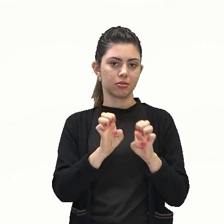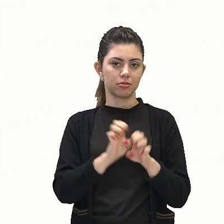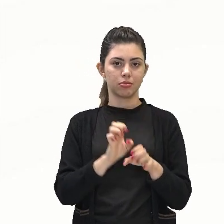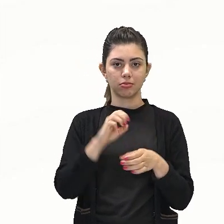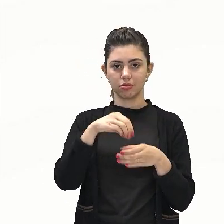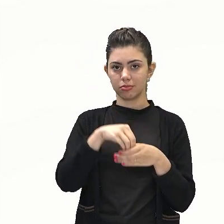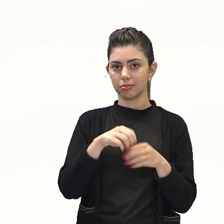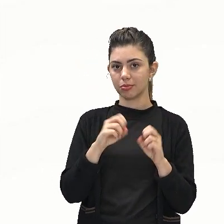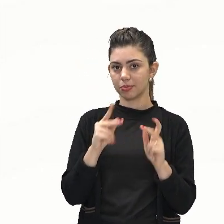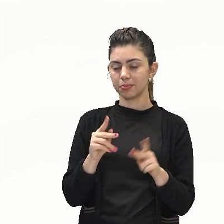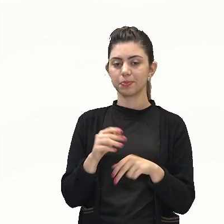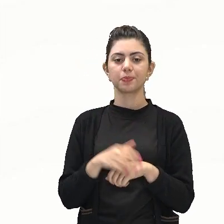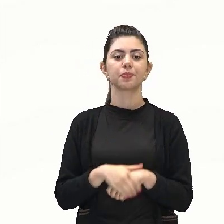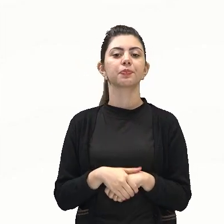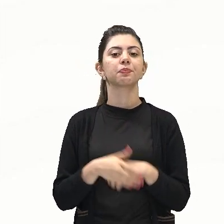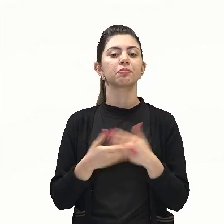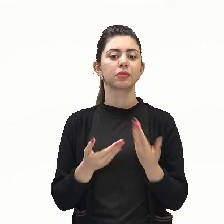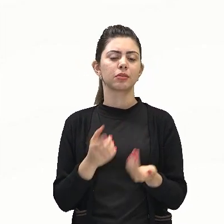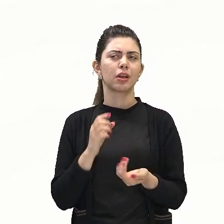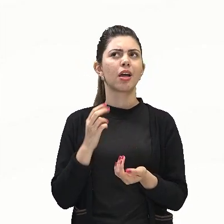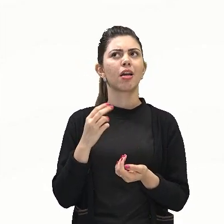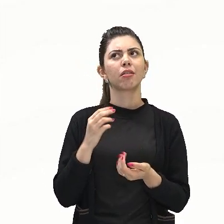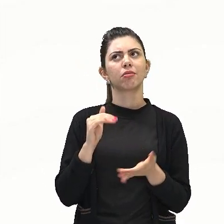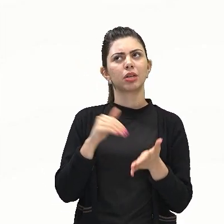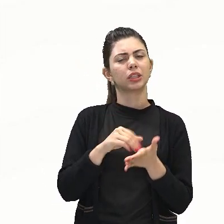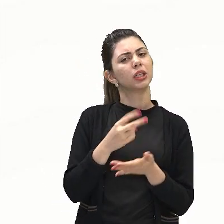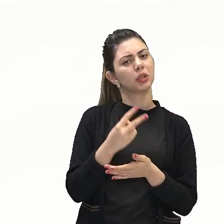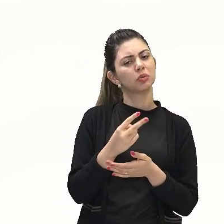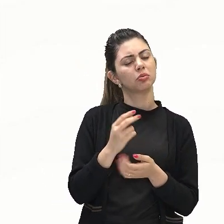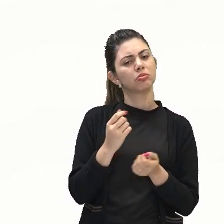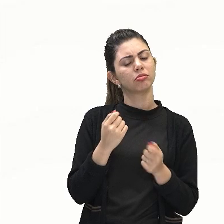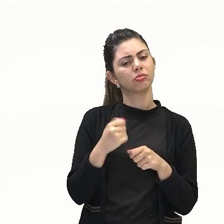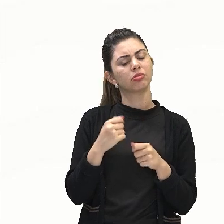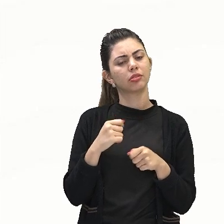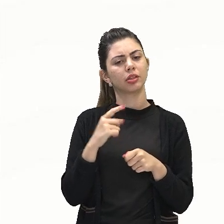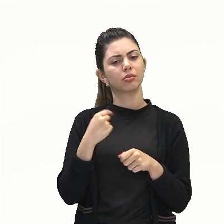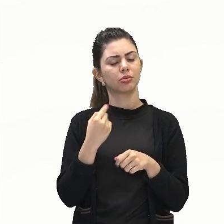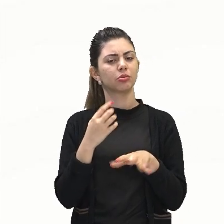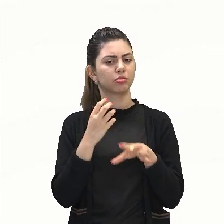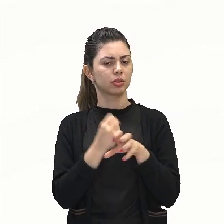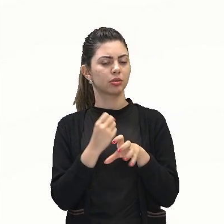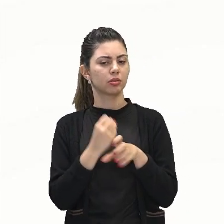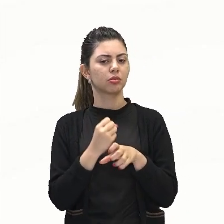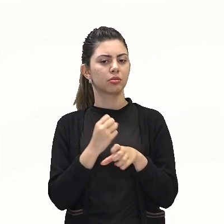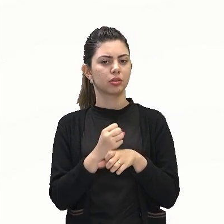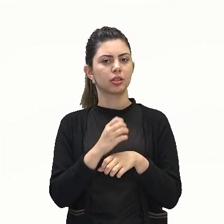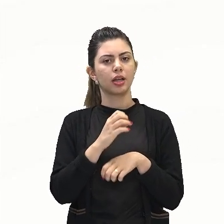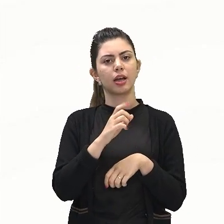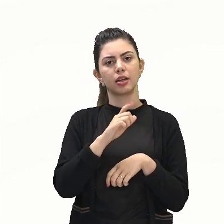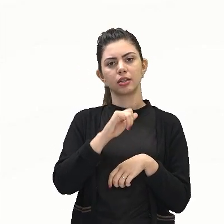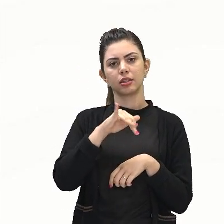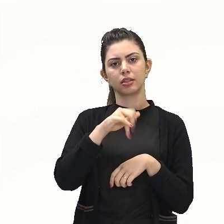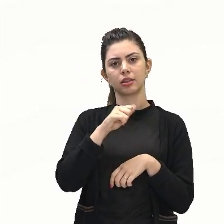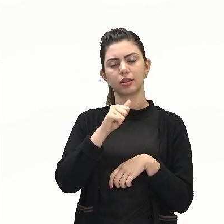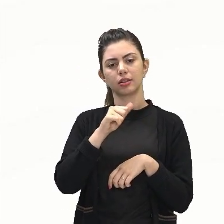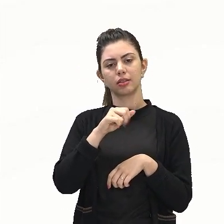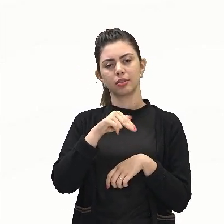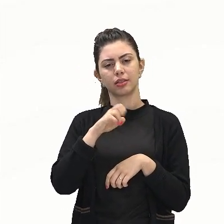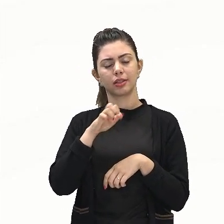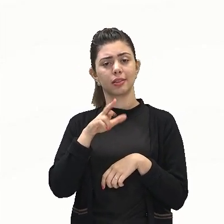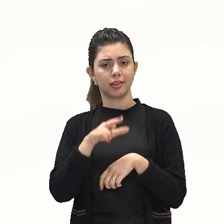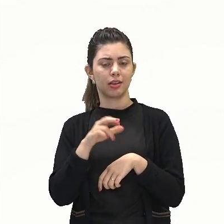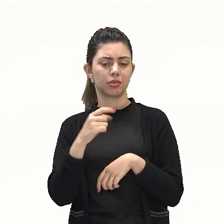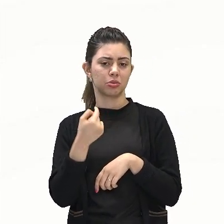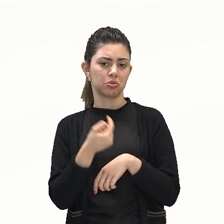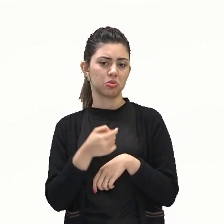incógnitas, tá bom? Então, até 2 incógnitas, a gente vai ter aquele sistema linear 2x2, onde a gente utiliza